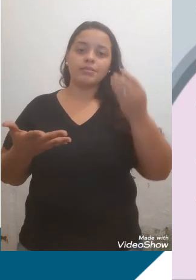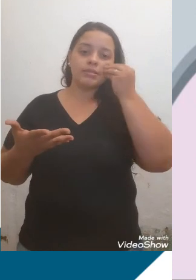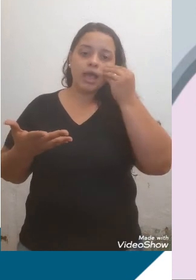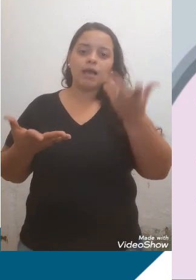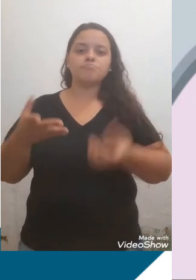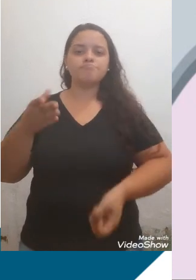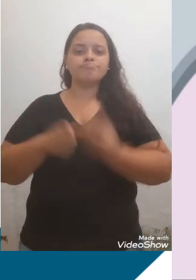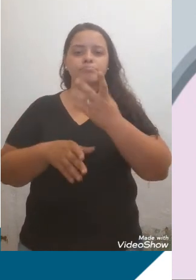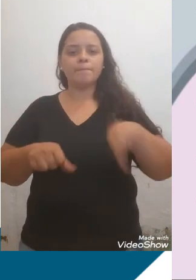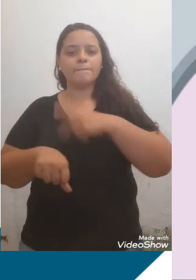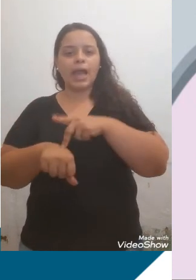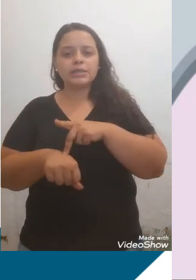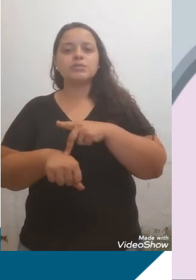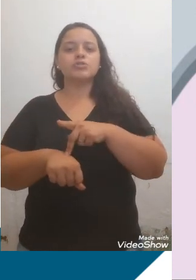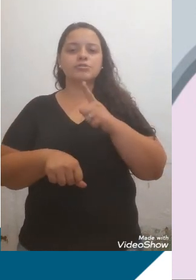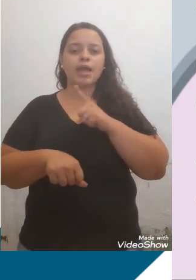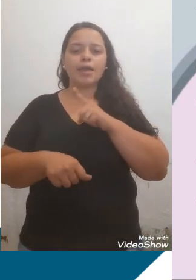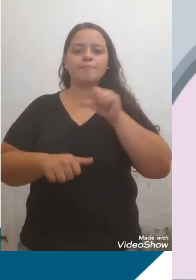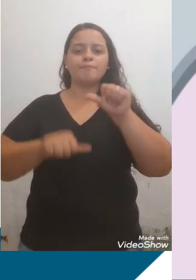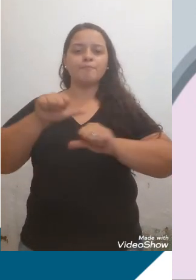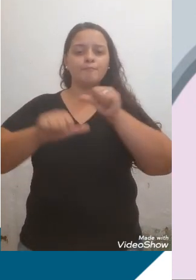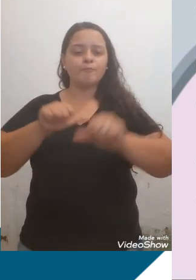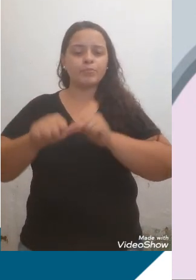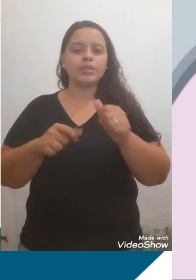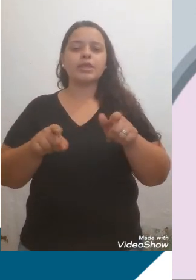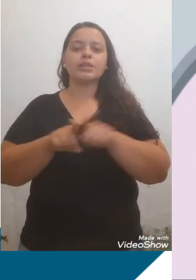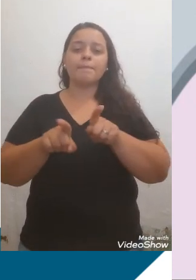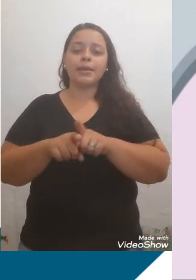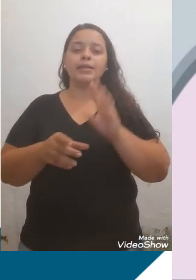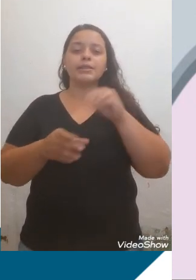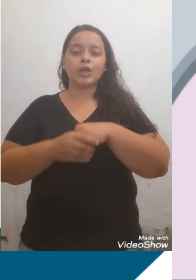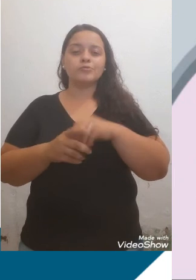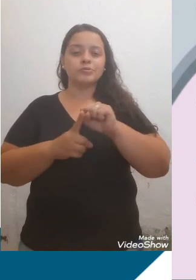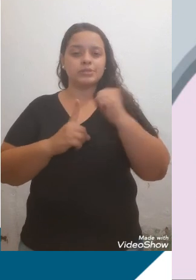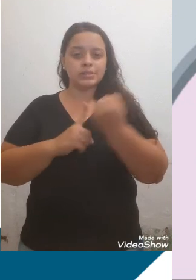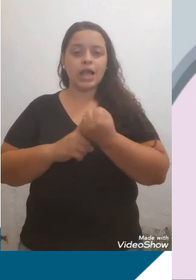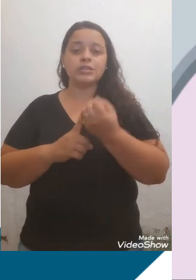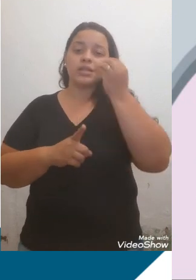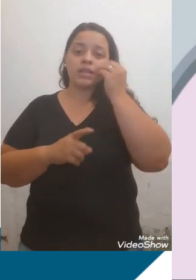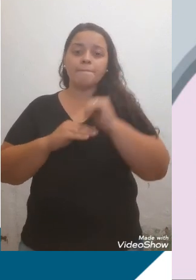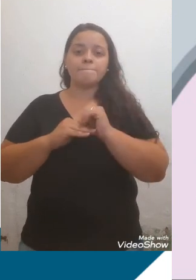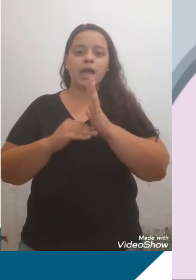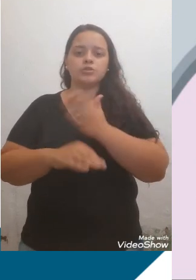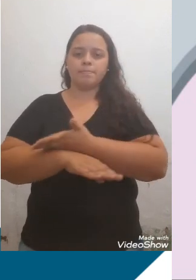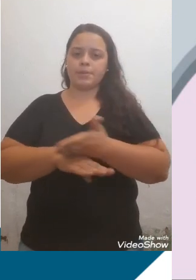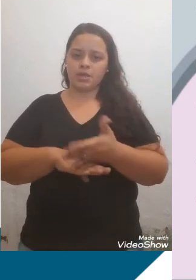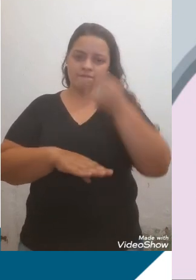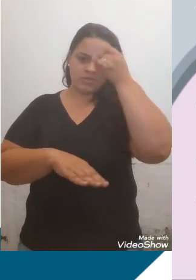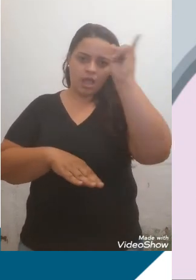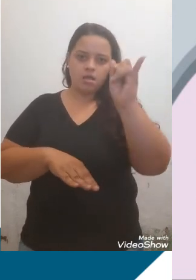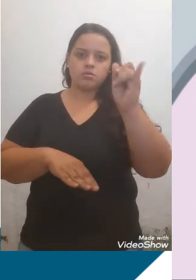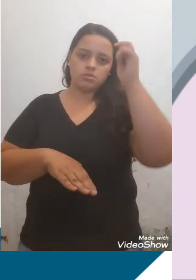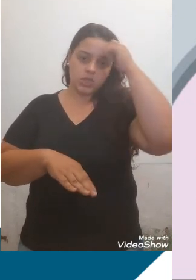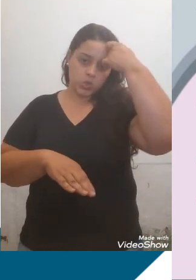nação moderna e, dentro das teorias raciais, cada vez mais brancas. Então criou-se uma visão muito